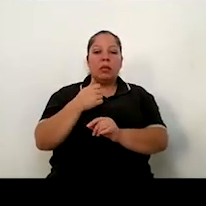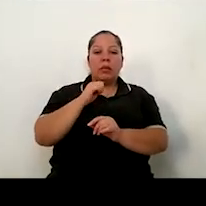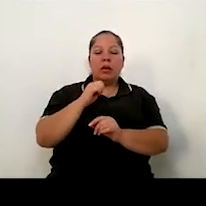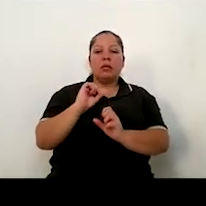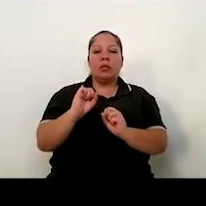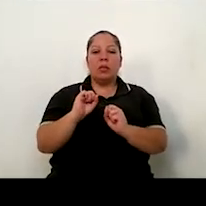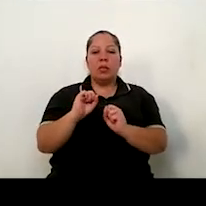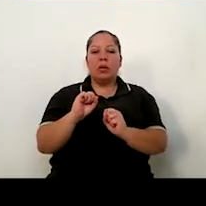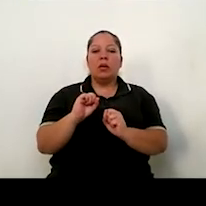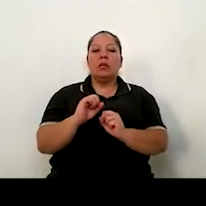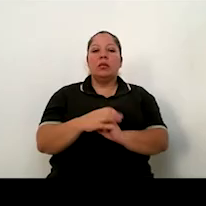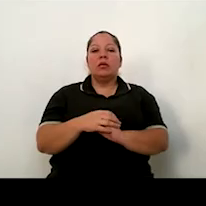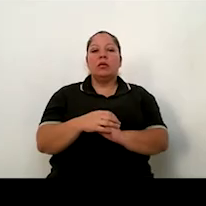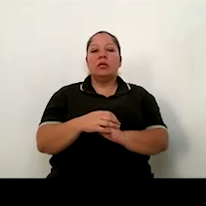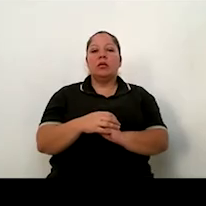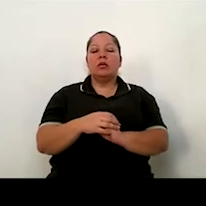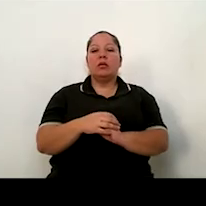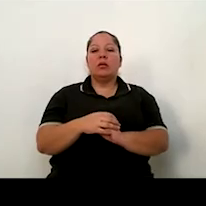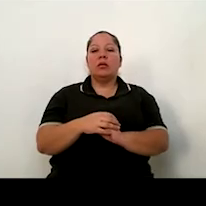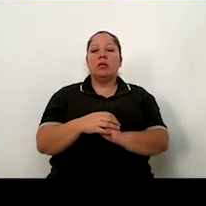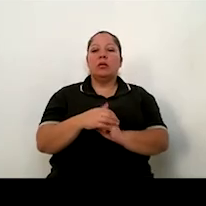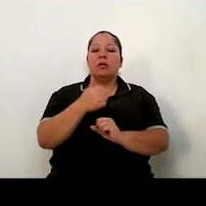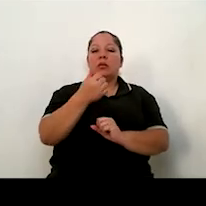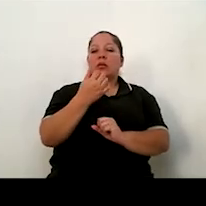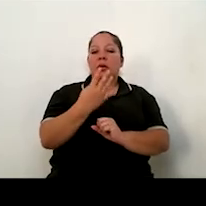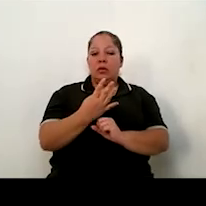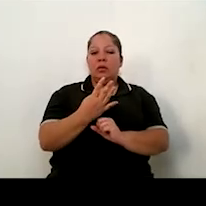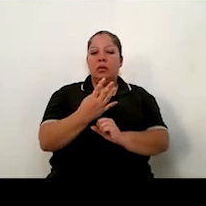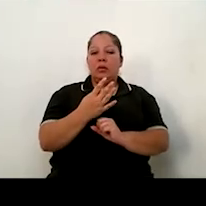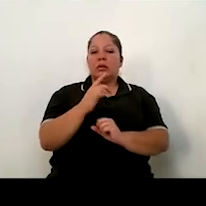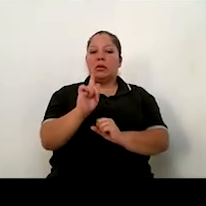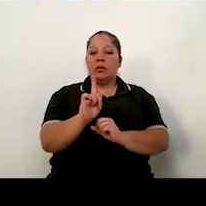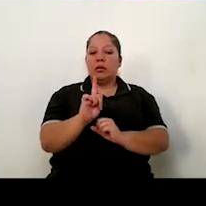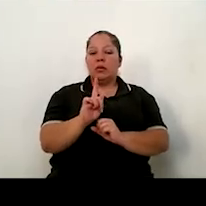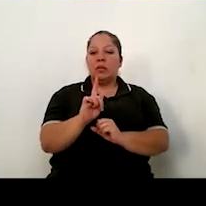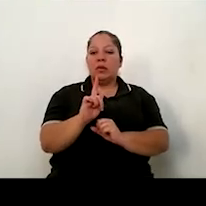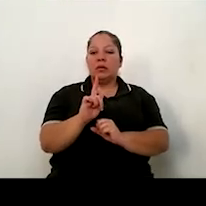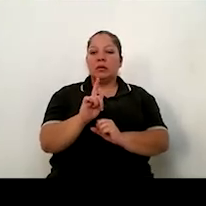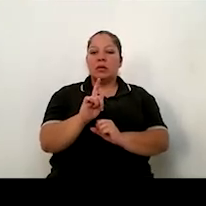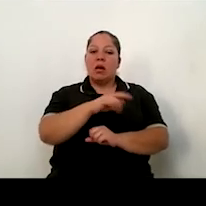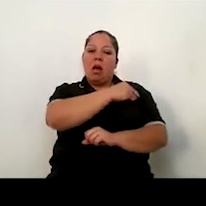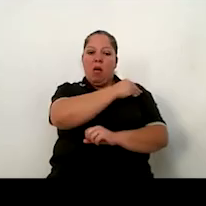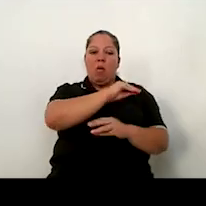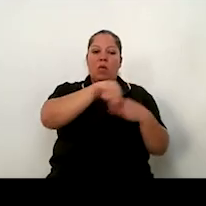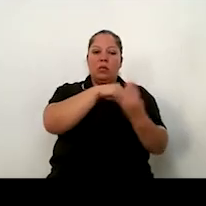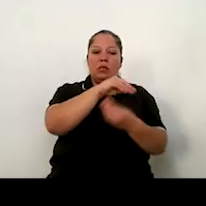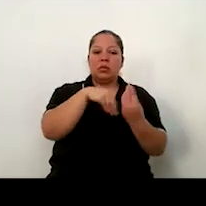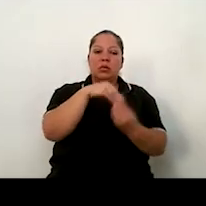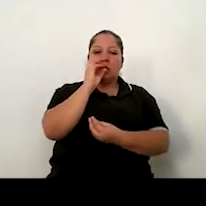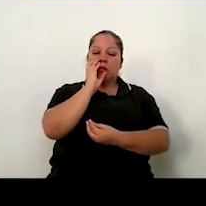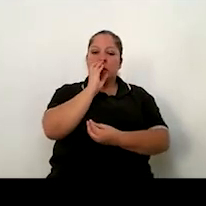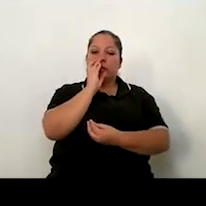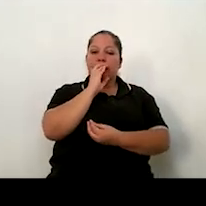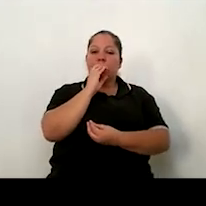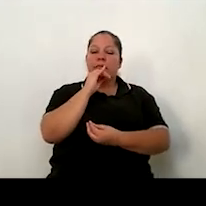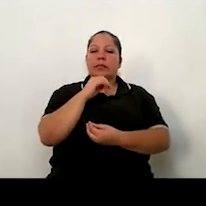padrão da bebida alcoólica deve conter em torno de 14 gramas de álcool, tá? Então, qual que seria a dose, a dose padrão?